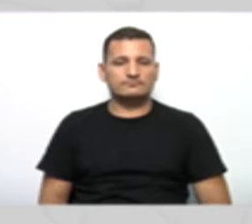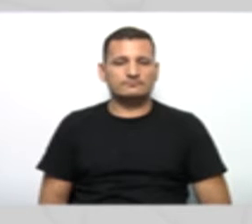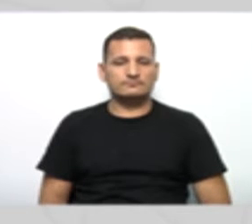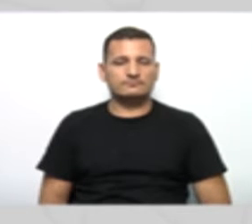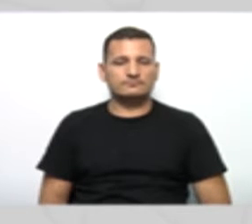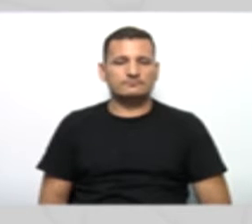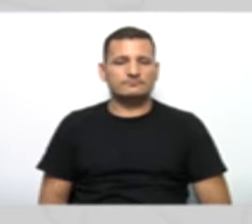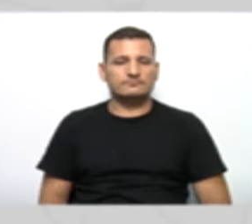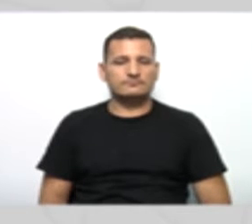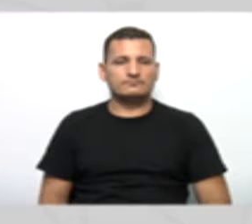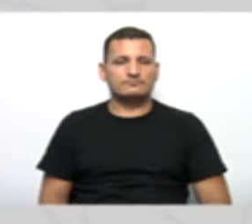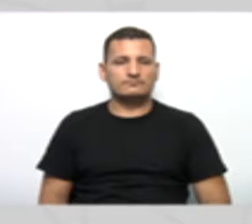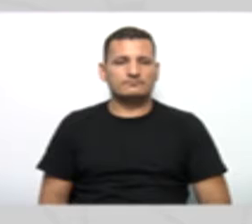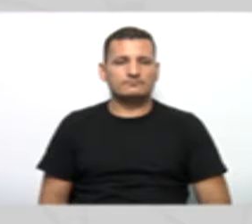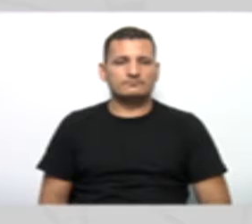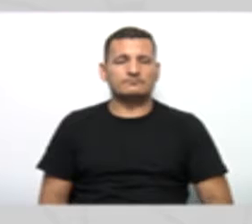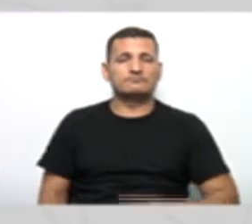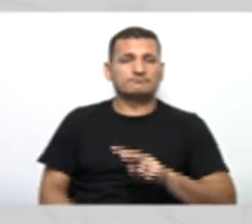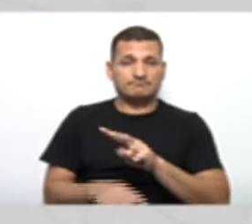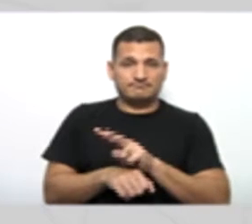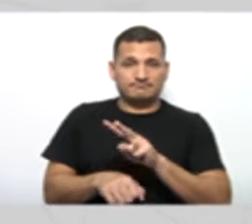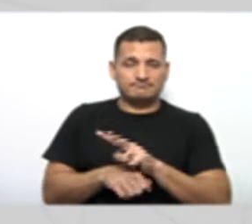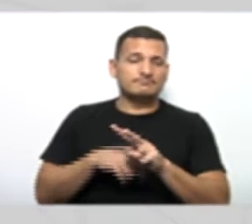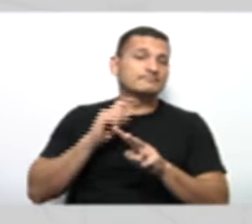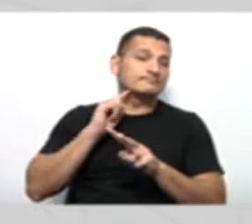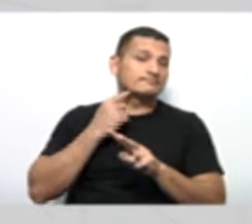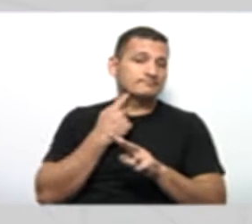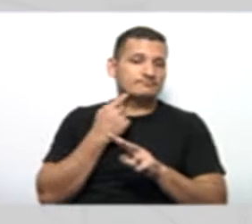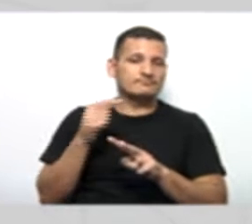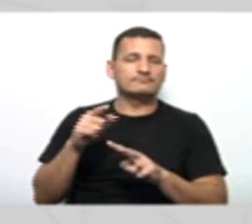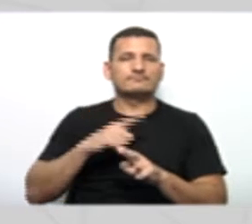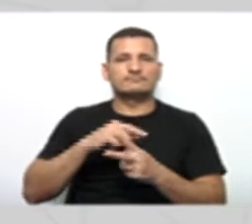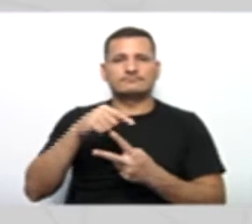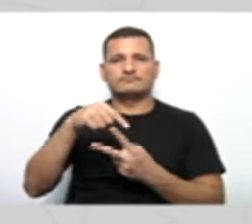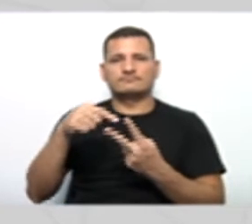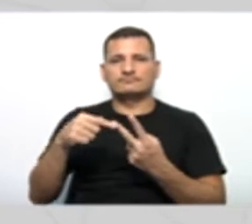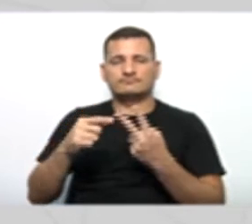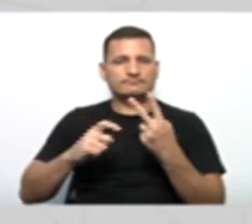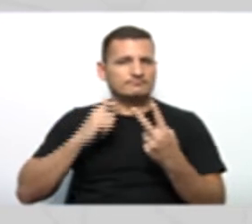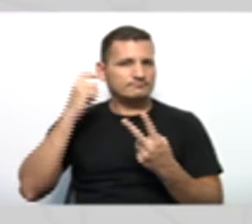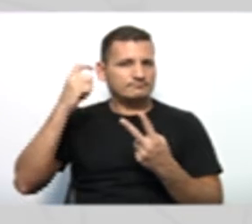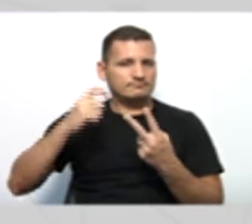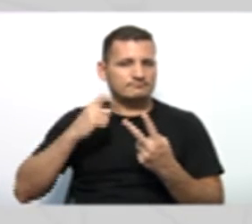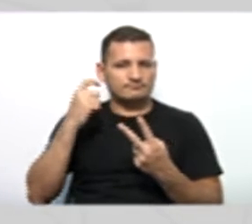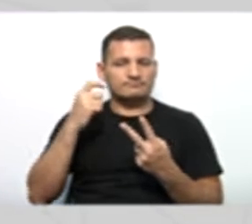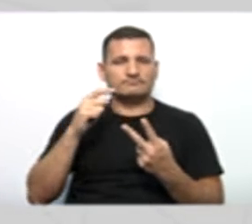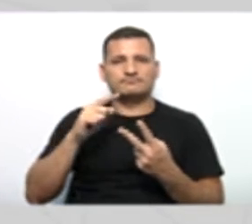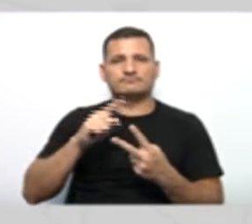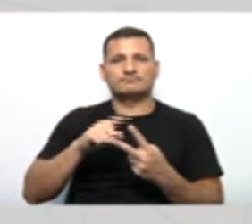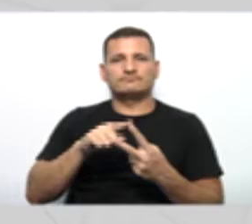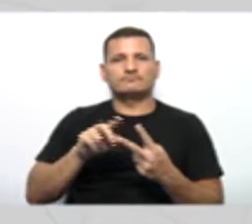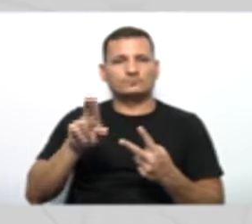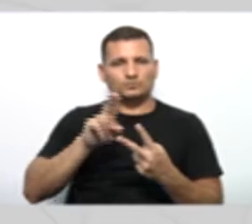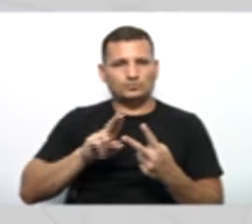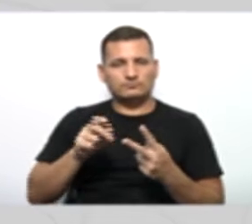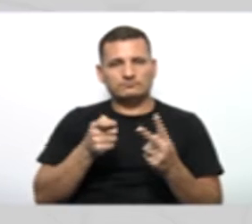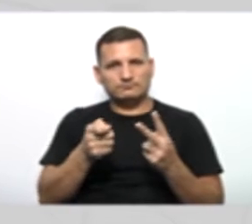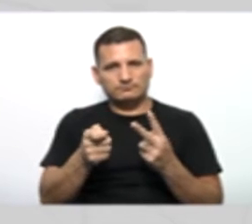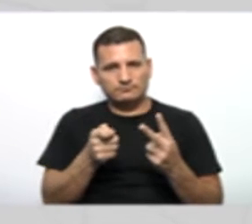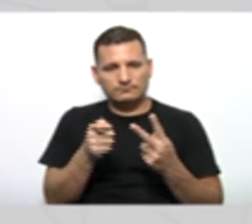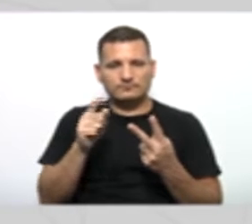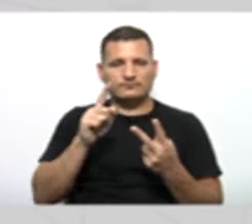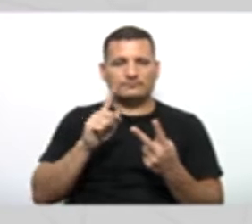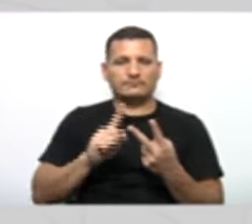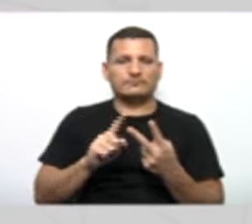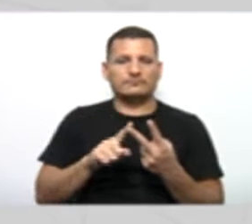A prevenção da poluição ela tem basicamente duas preocupações: o uso sustentável dos recursos e o controle